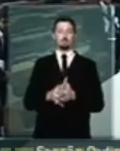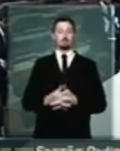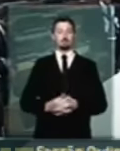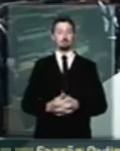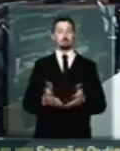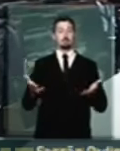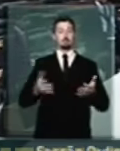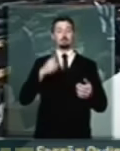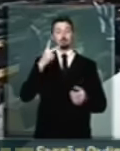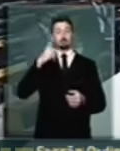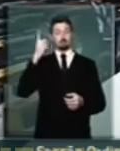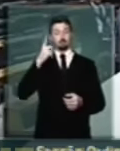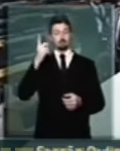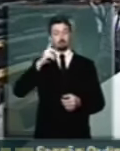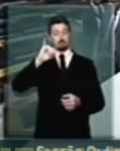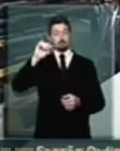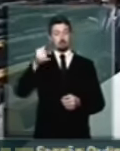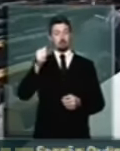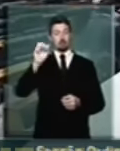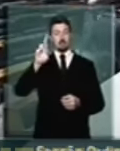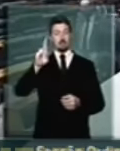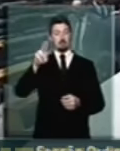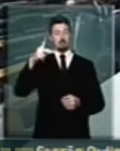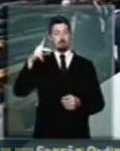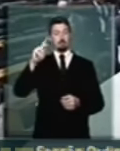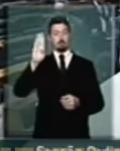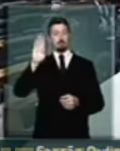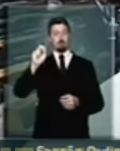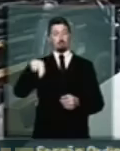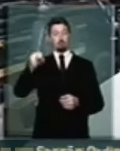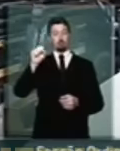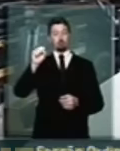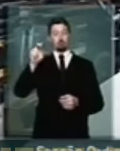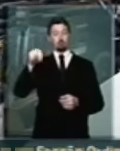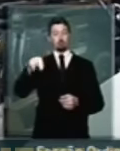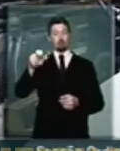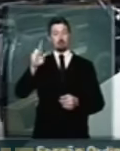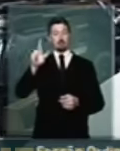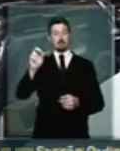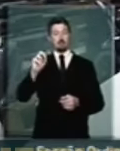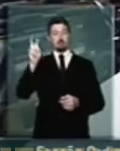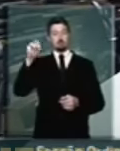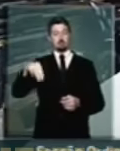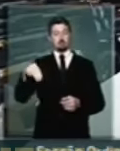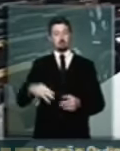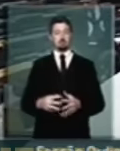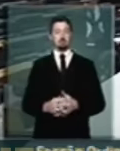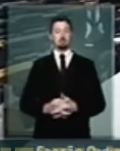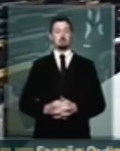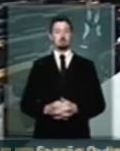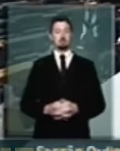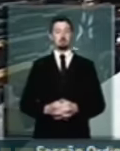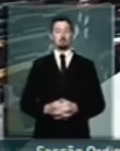Ceda a palavra ao ilustre deputado Jair Bolsonaro, PP Rio de Janeiro. Sua Excelência, põe 5 minutos.